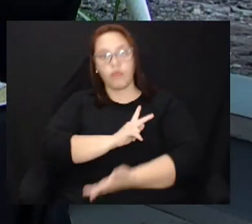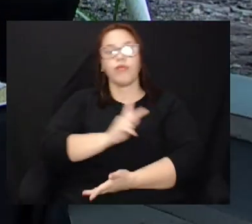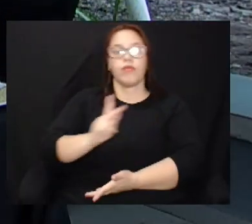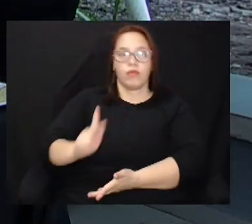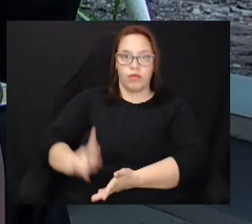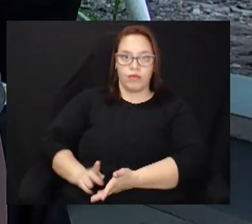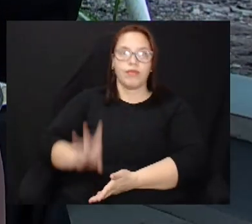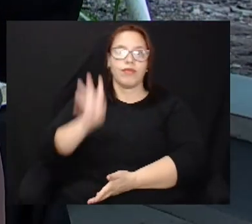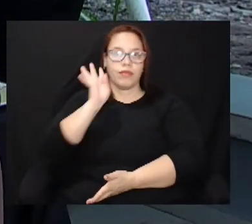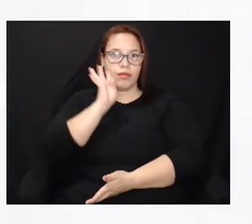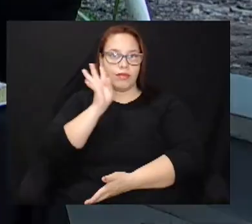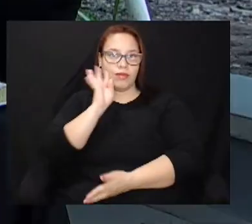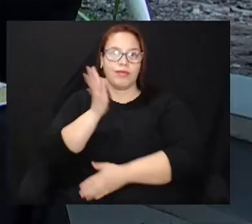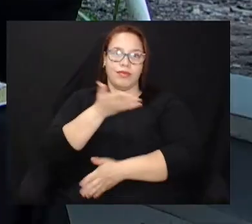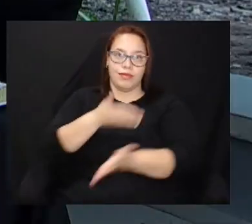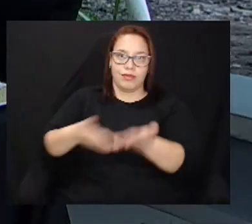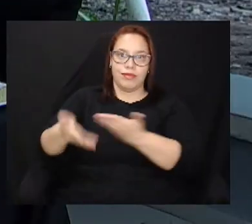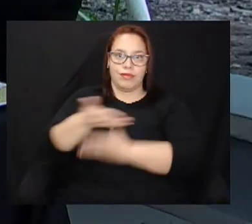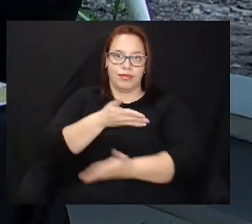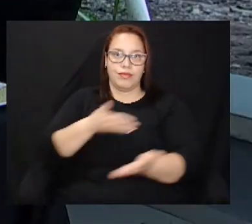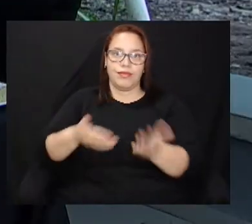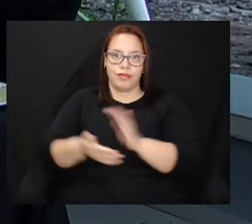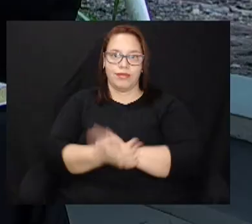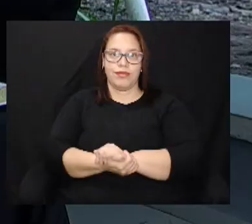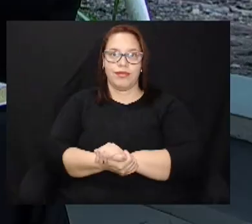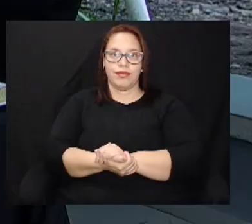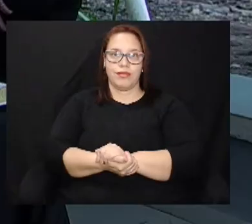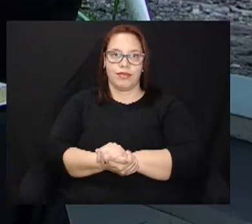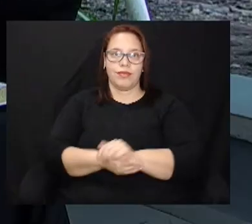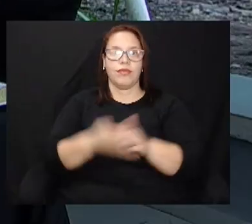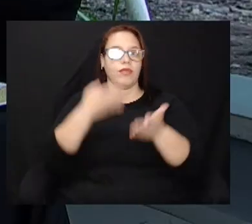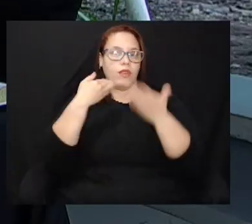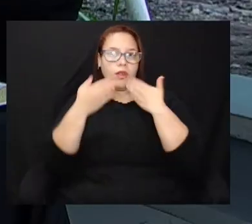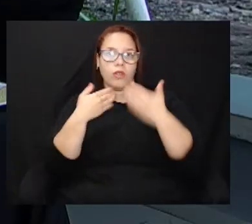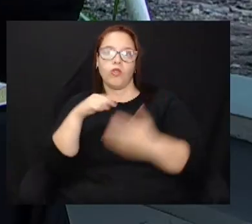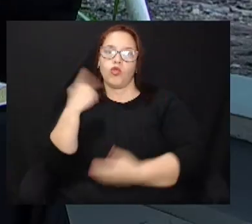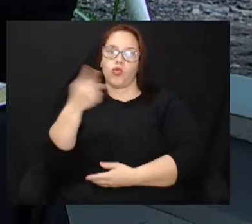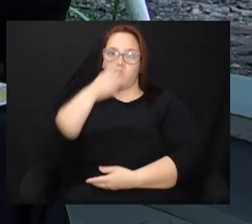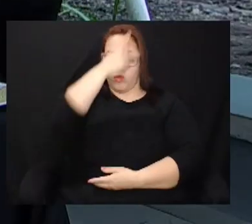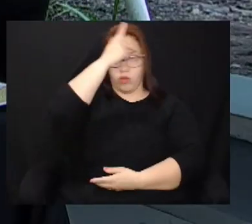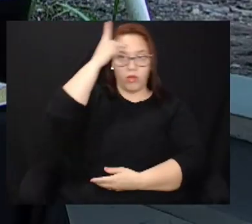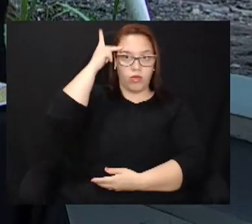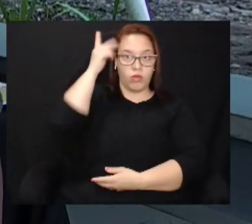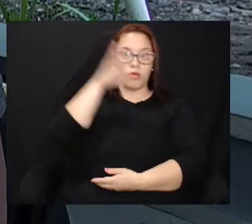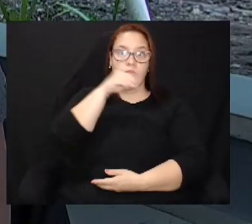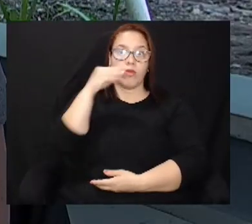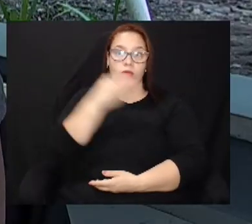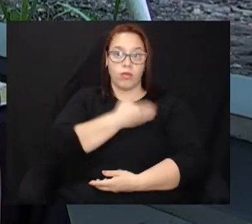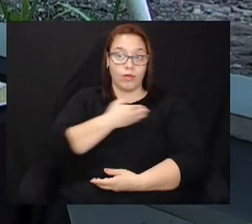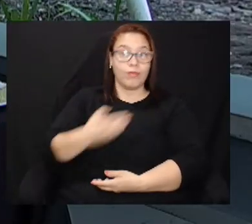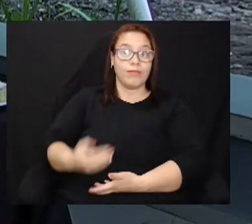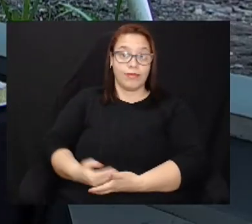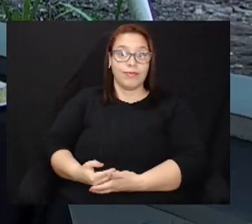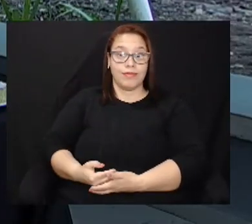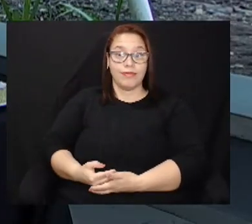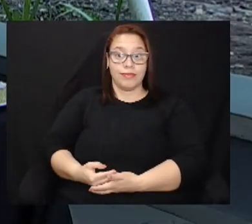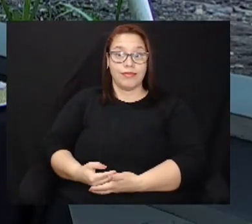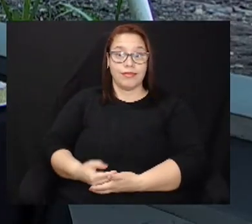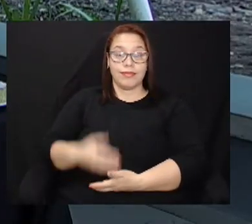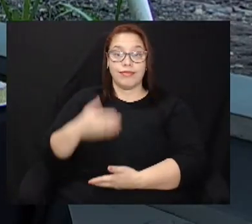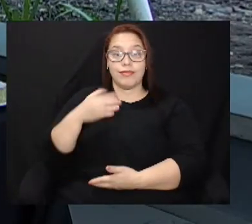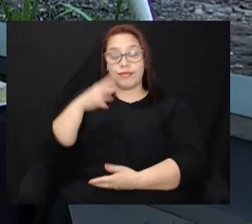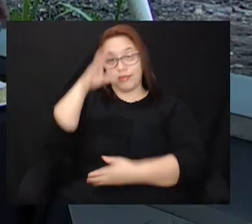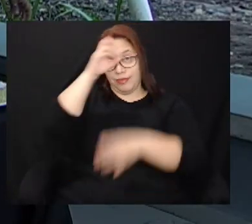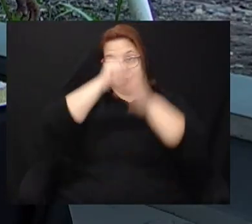esse momento de confraternização. Aqui você acaba conversando com outras pessoas, né, com outros servidores, né, acaba tendo um pouquinho mais de aprendizado e também já dá